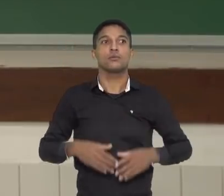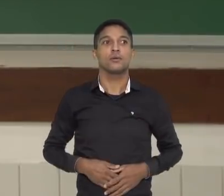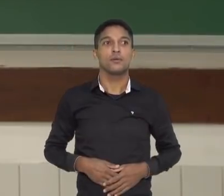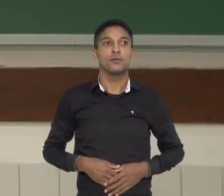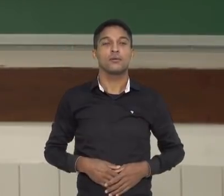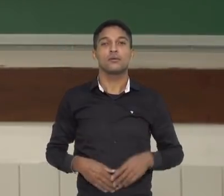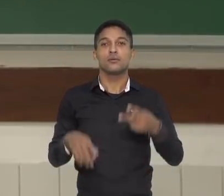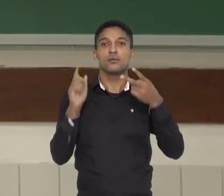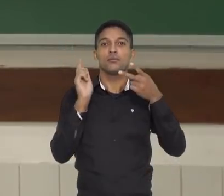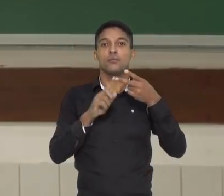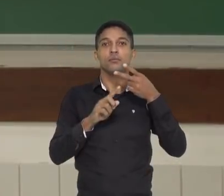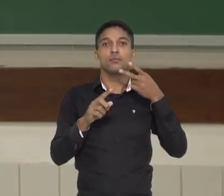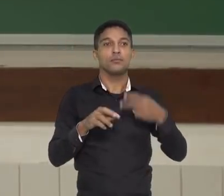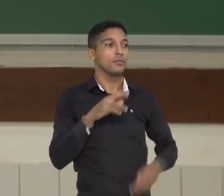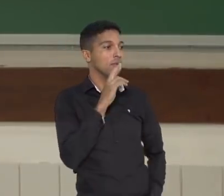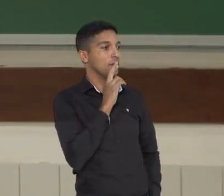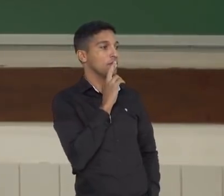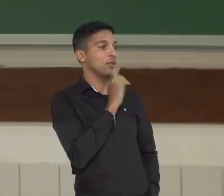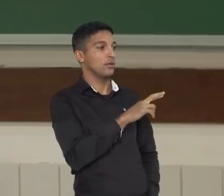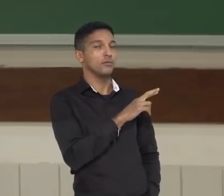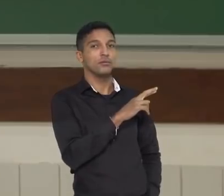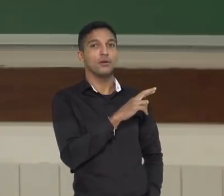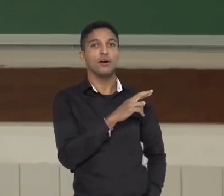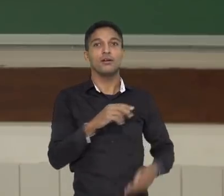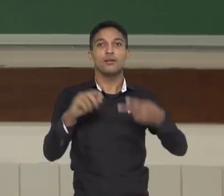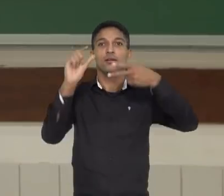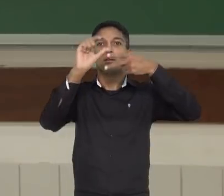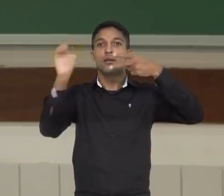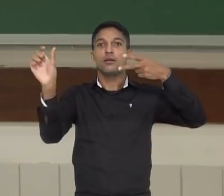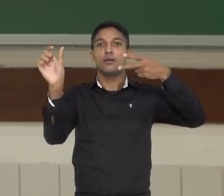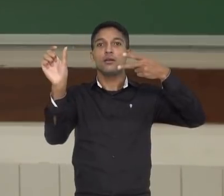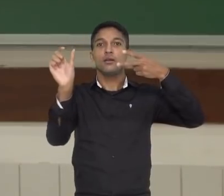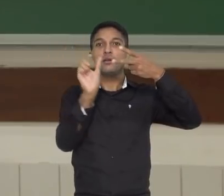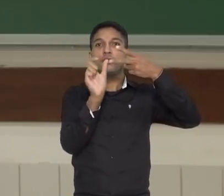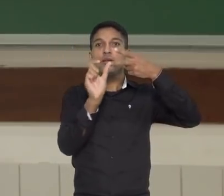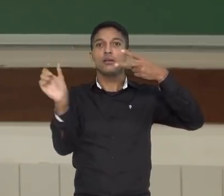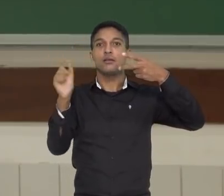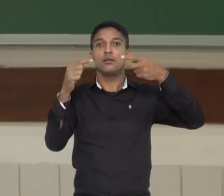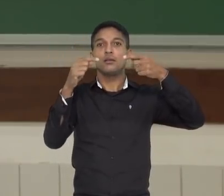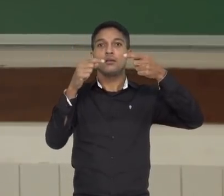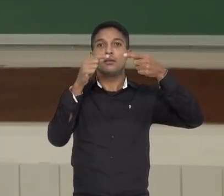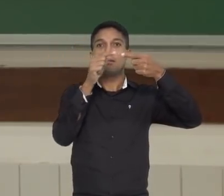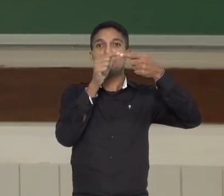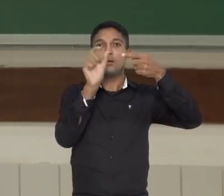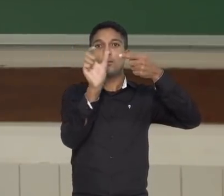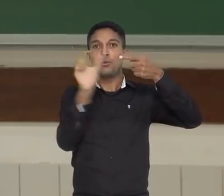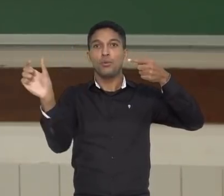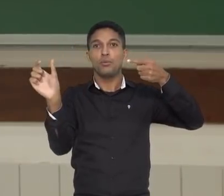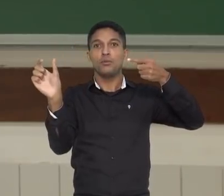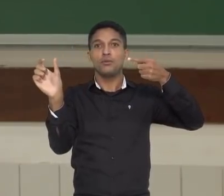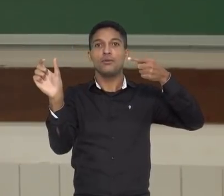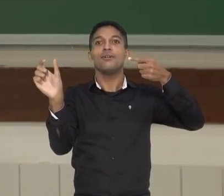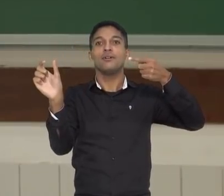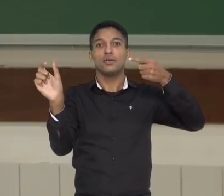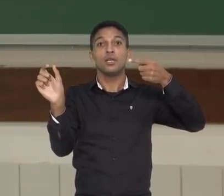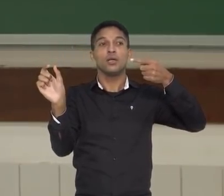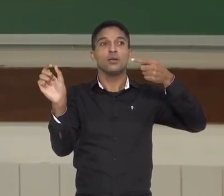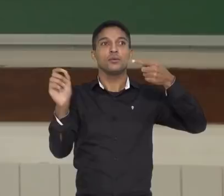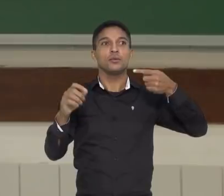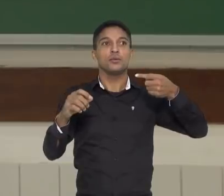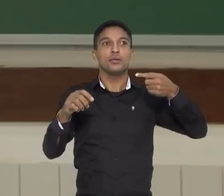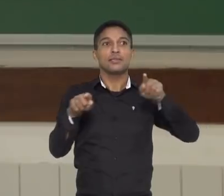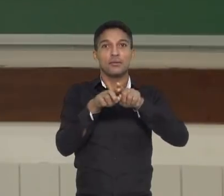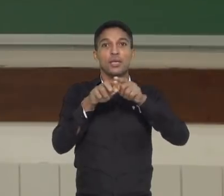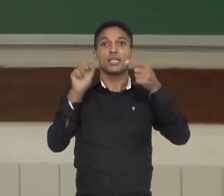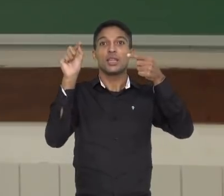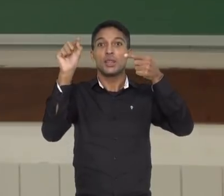discurso direto, que é com os 2 pontos, o verbo de sende anunciando quem vai falar e